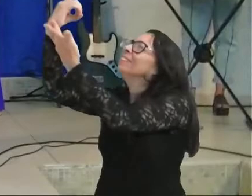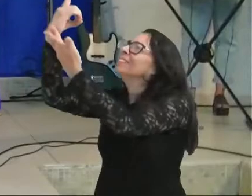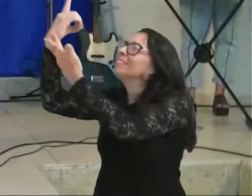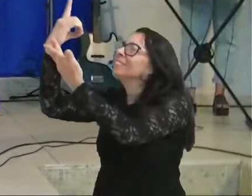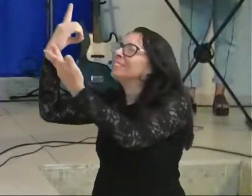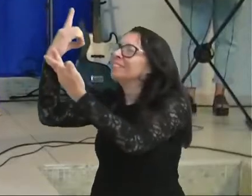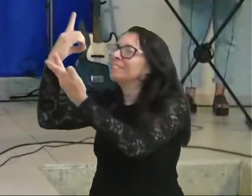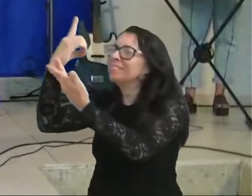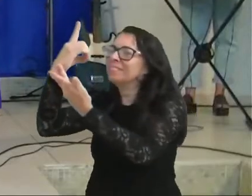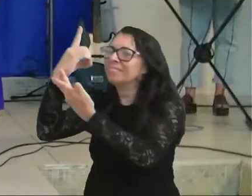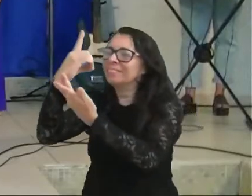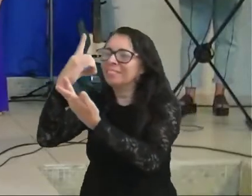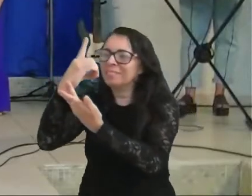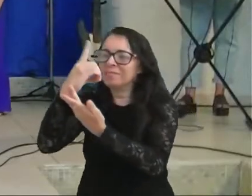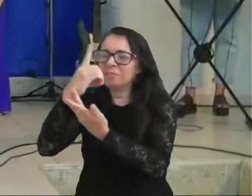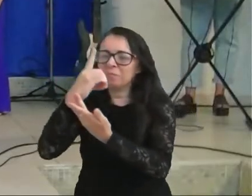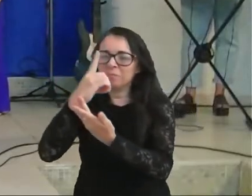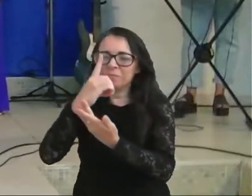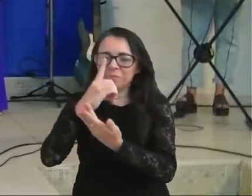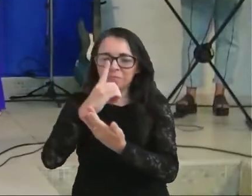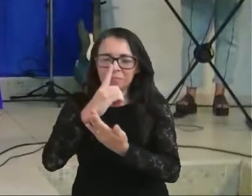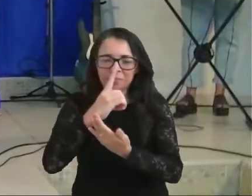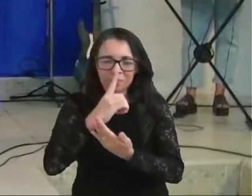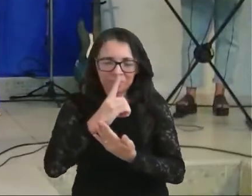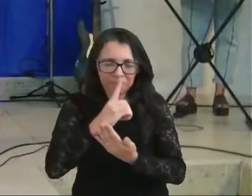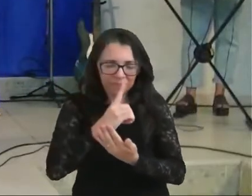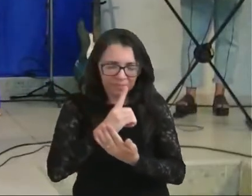agradeço, te